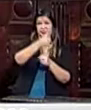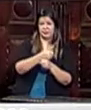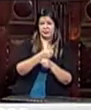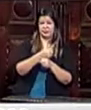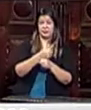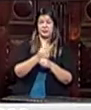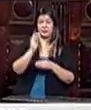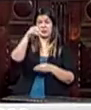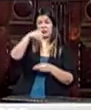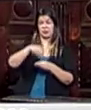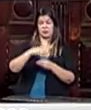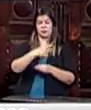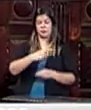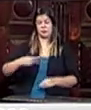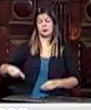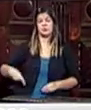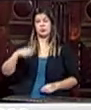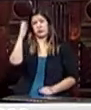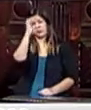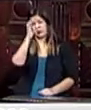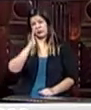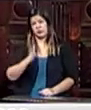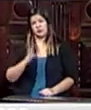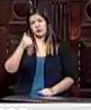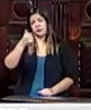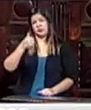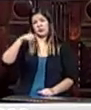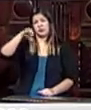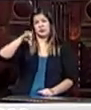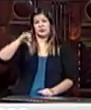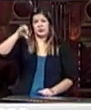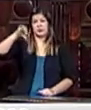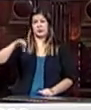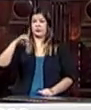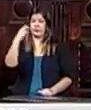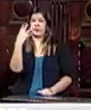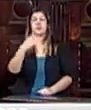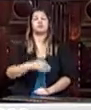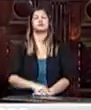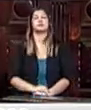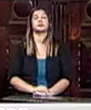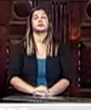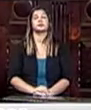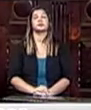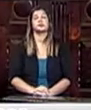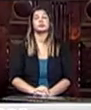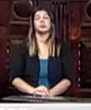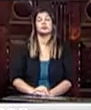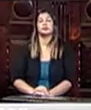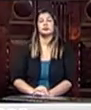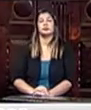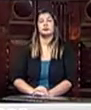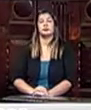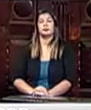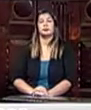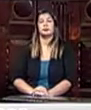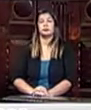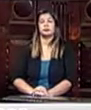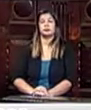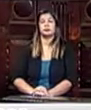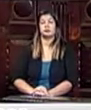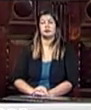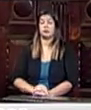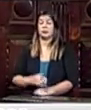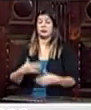às eleições para presidente da República de 1994. E o presidente